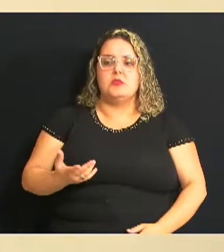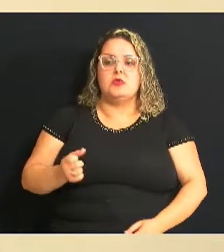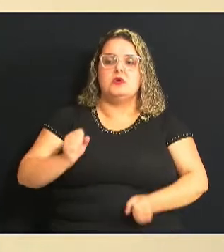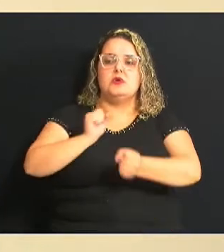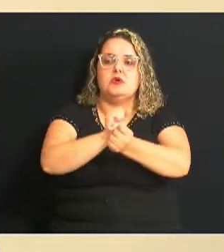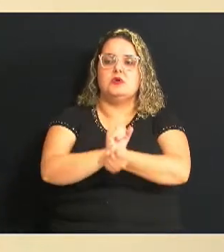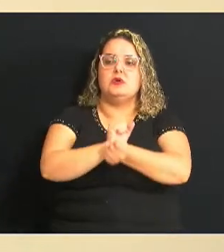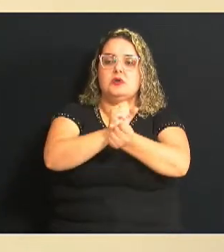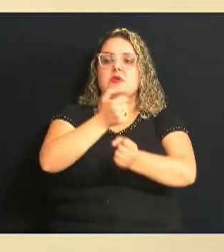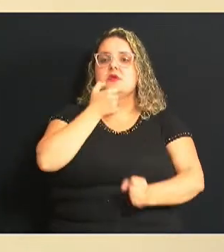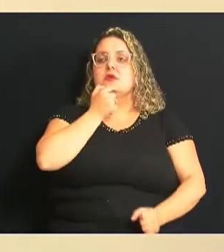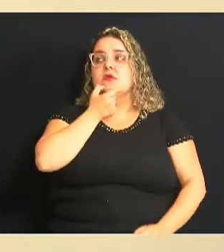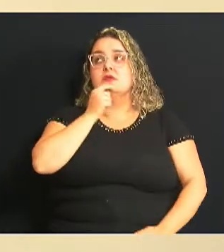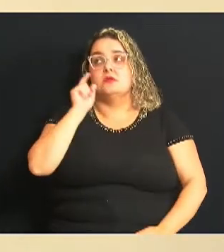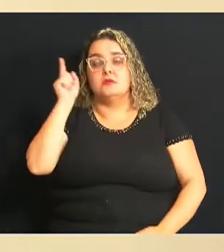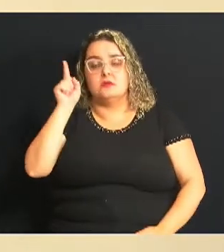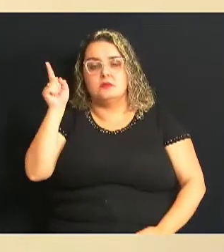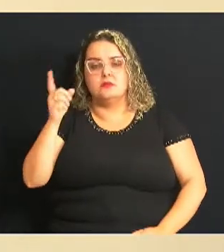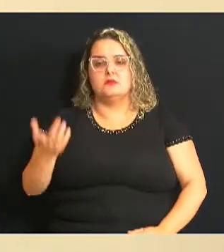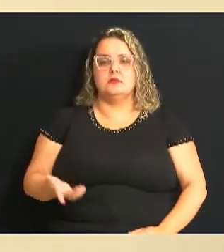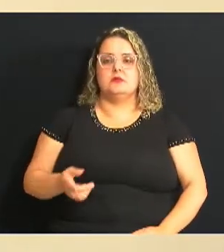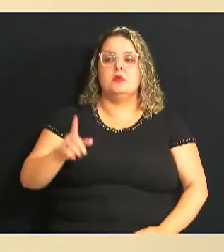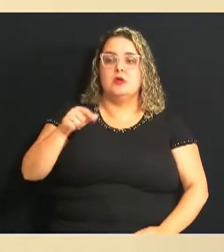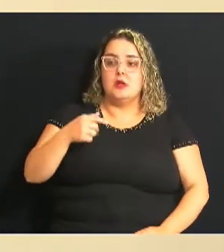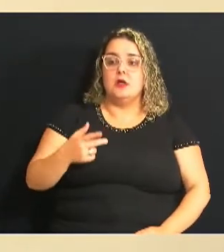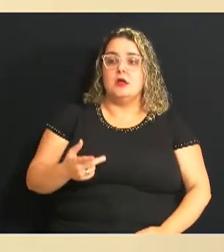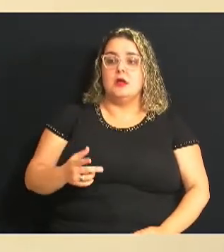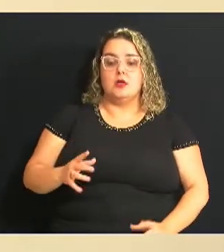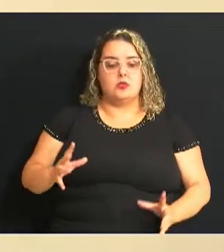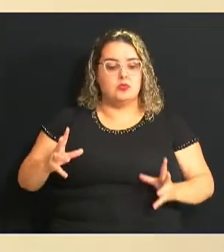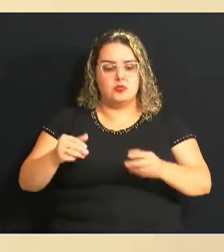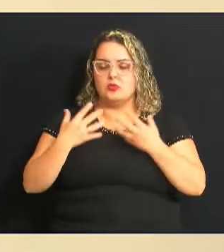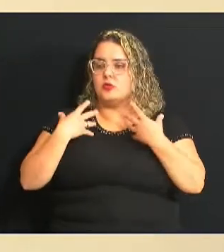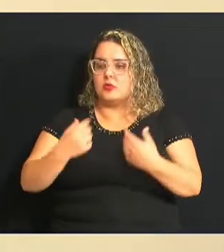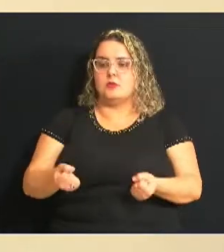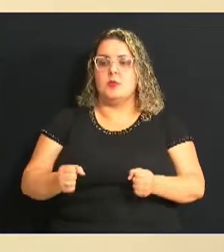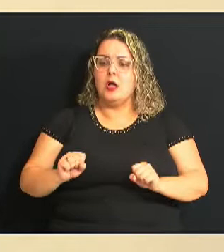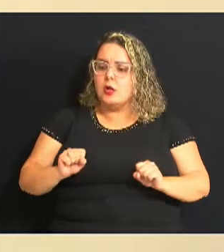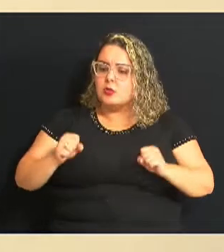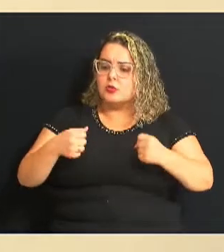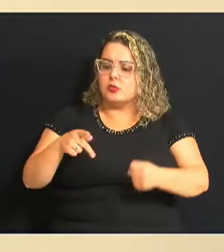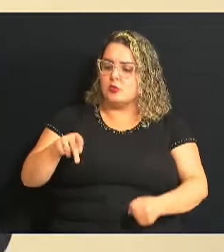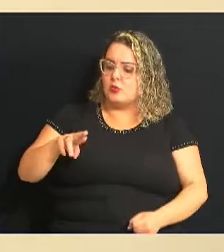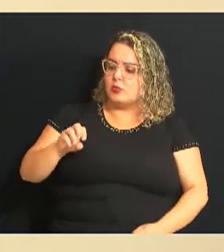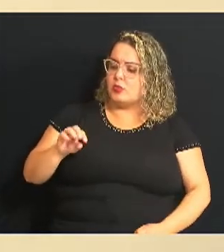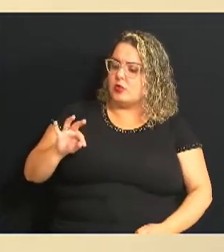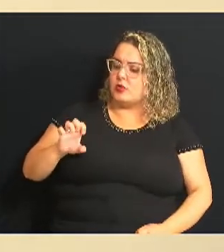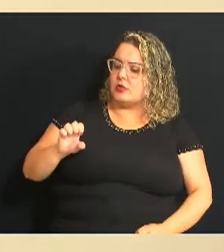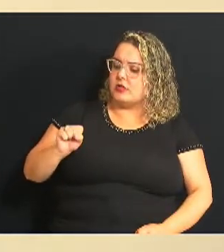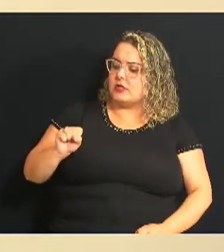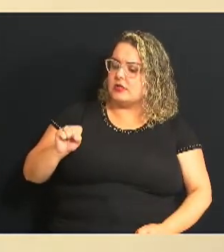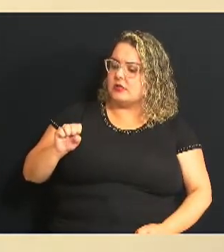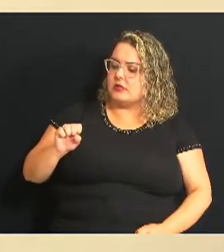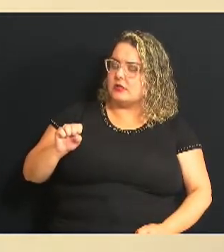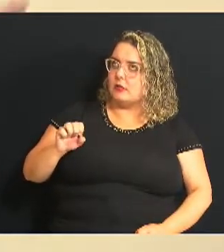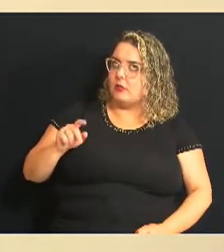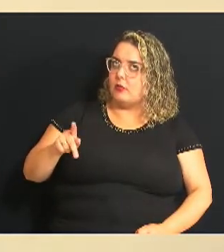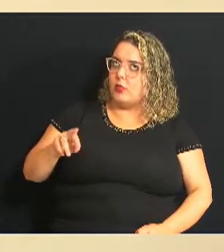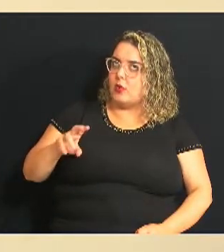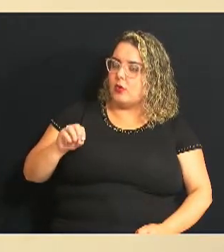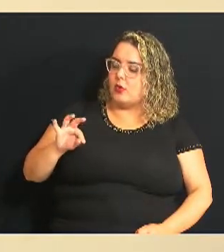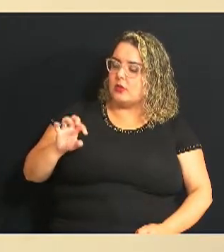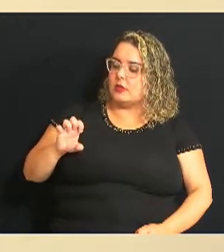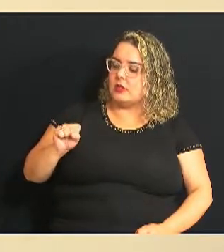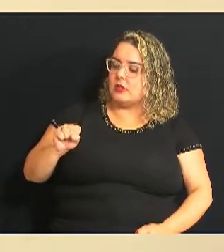Inglaterra. Então são heranças, a luta do protestantismo. Porque de um modo geral as igrejas tiveram uma